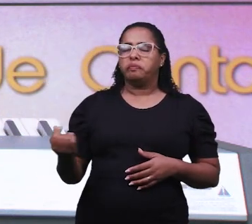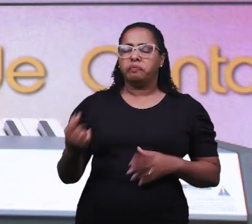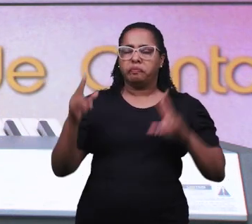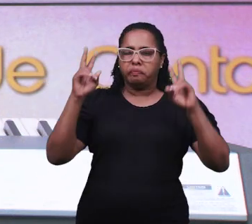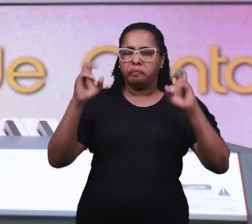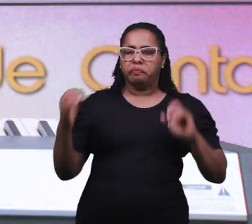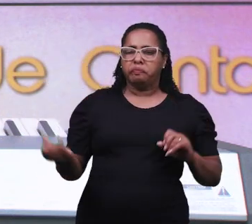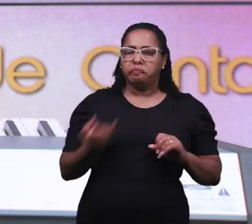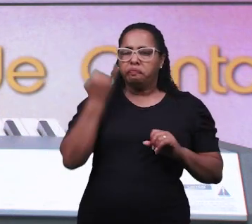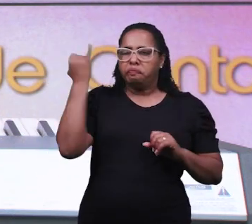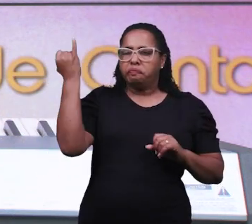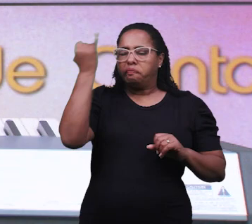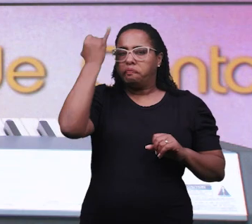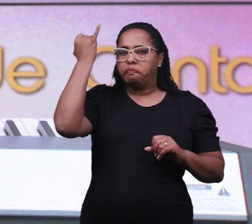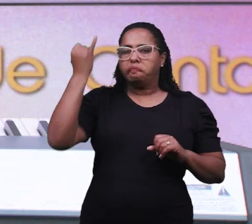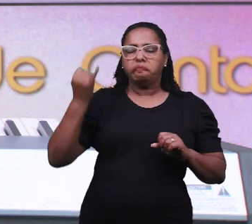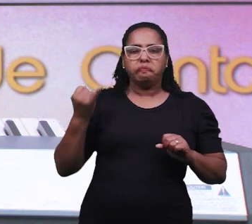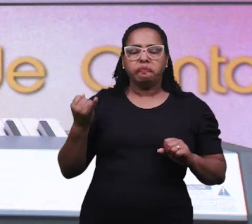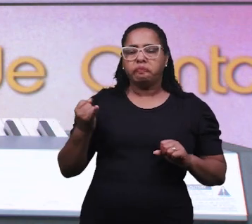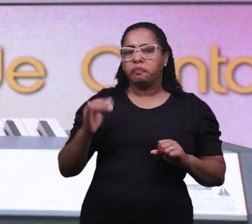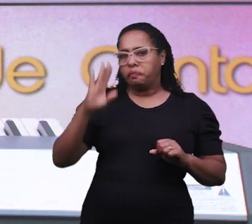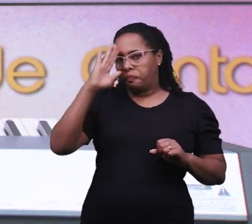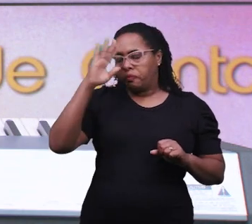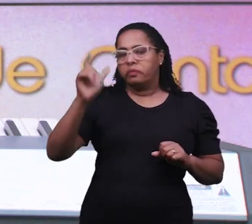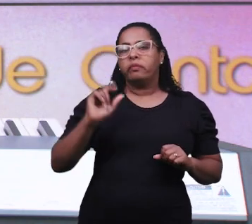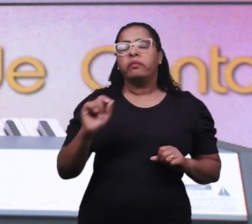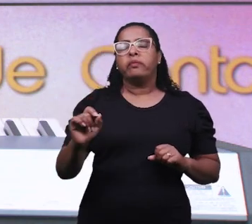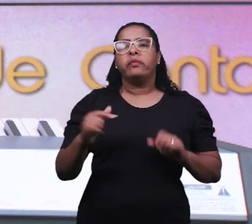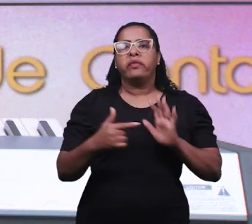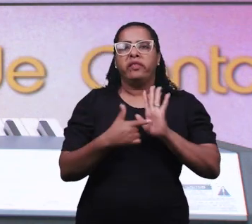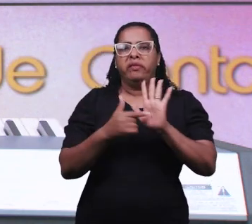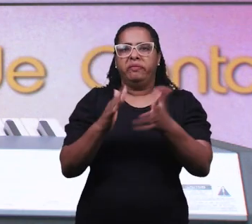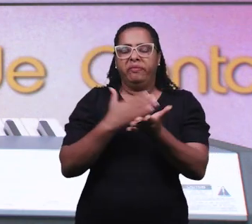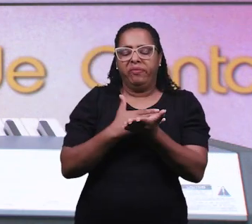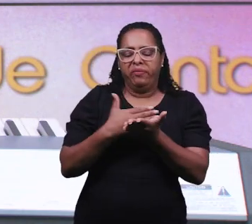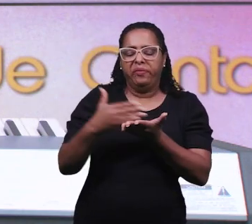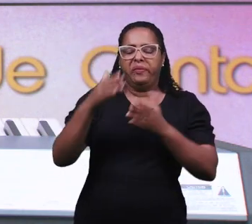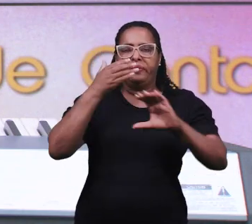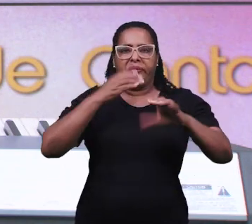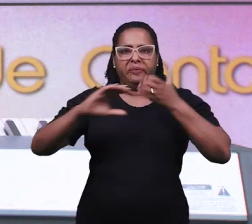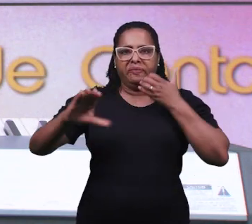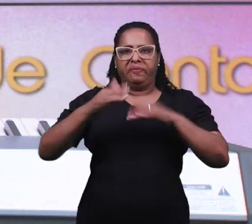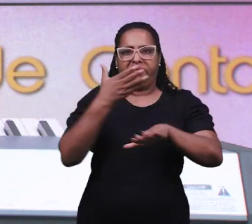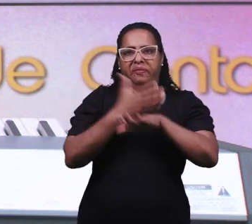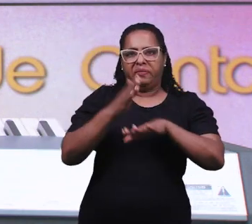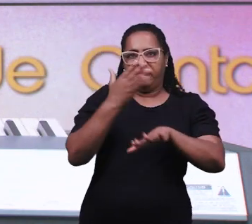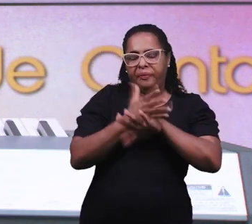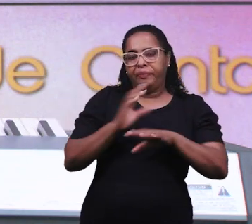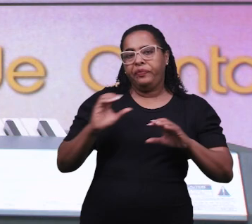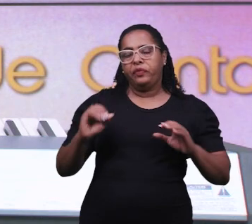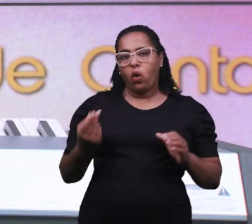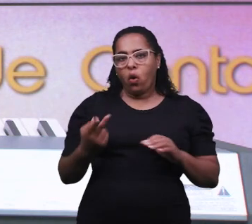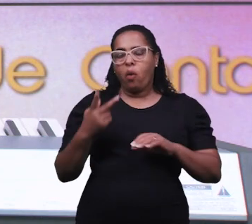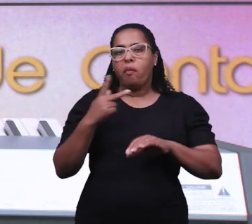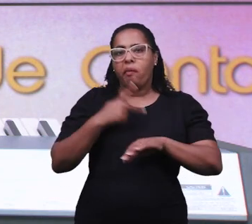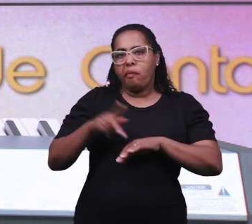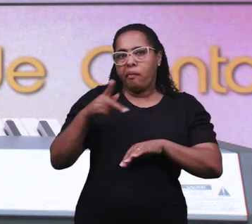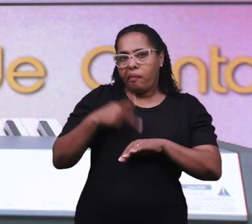muito importante, fundamental, quando nós falamos de começar a cantar, seja no treino, seja na